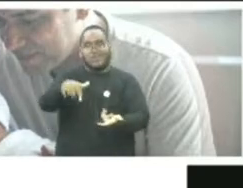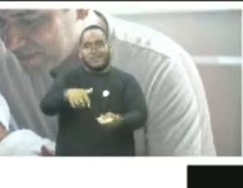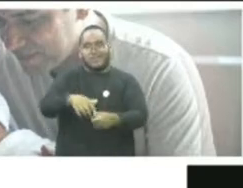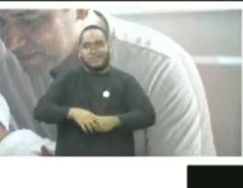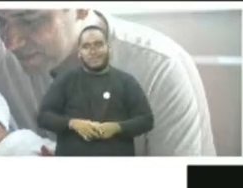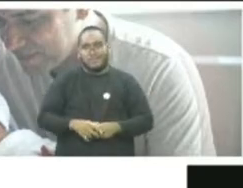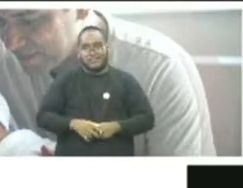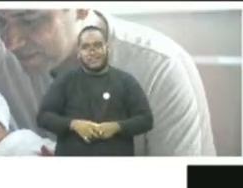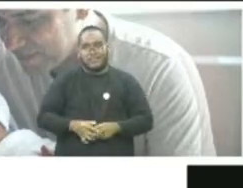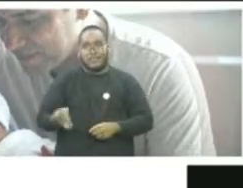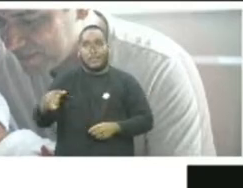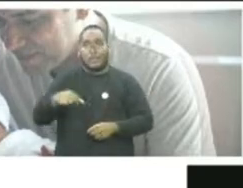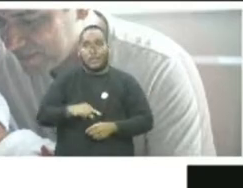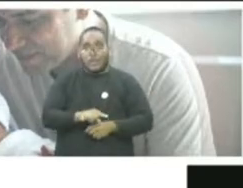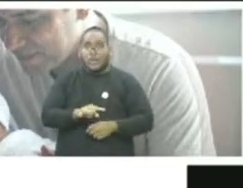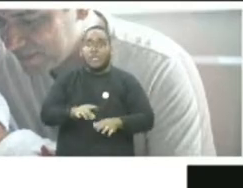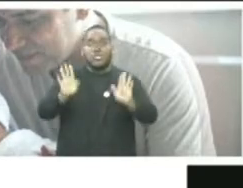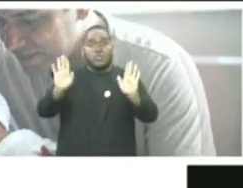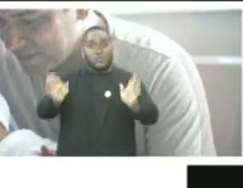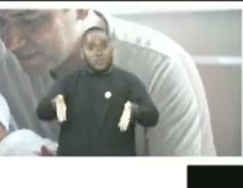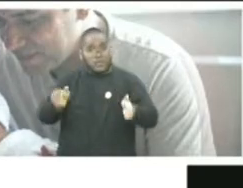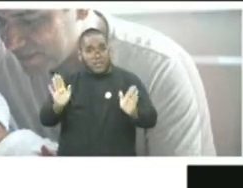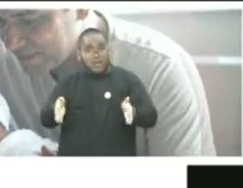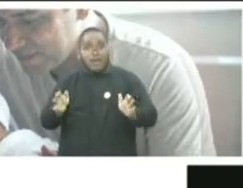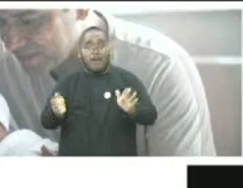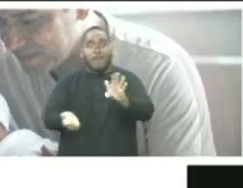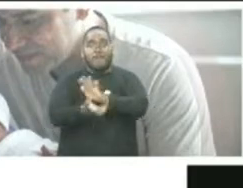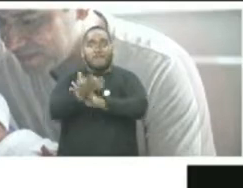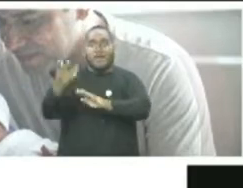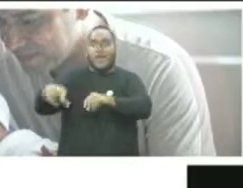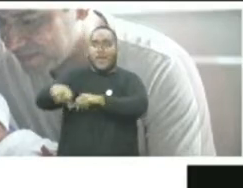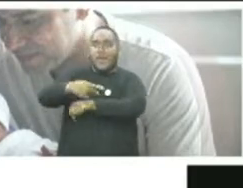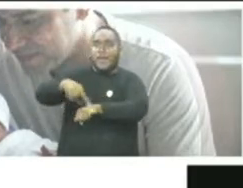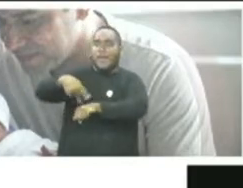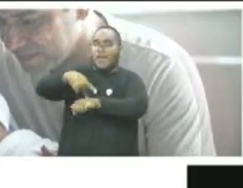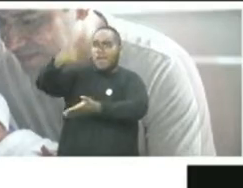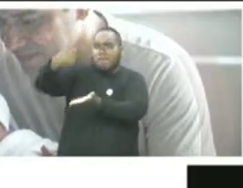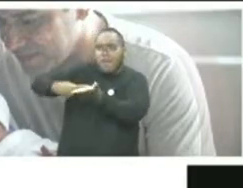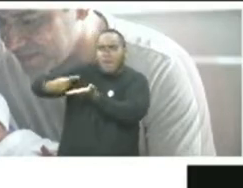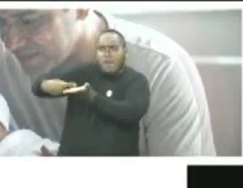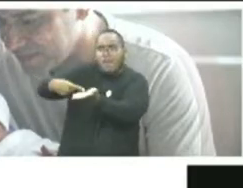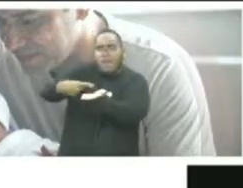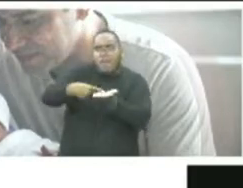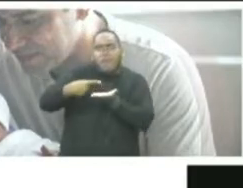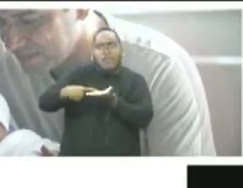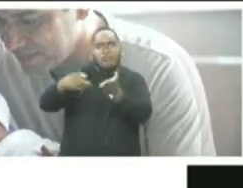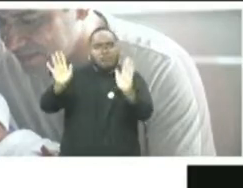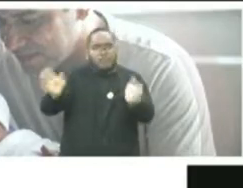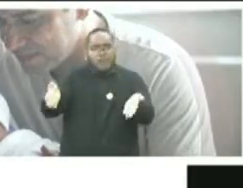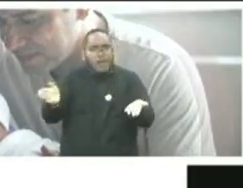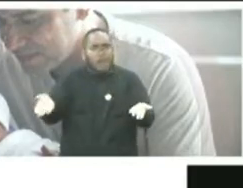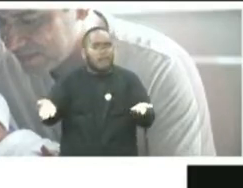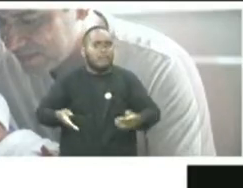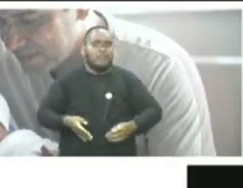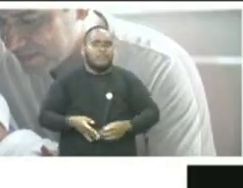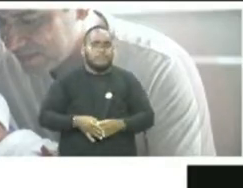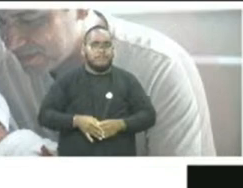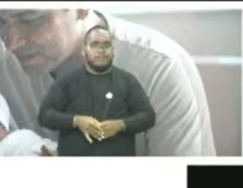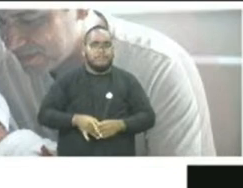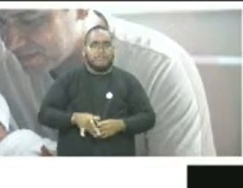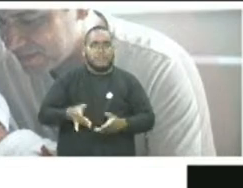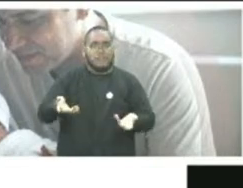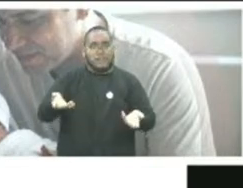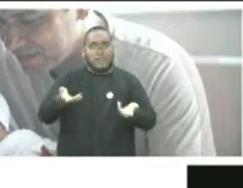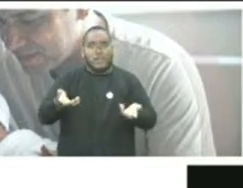estamos já com vários países confirmados, nós pretendemos ter muita troca